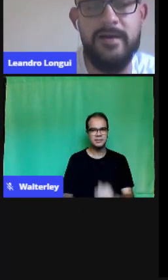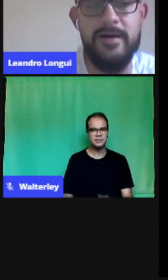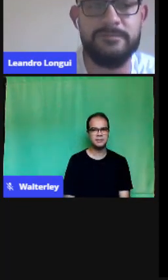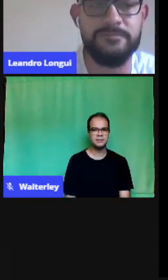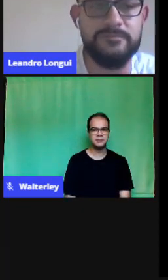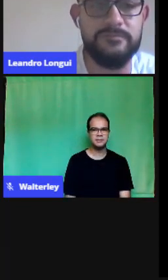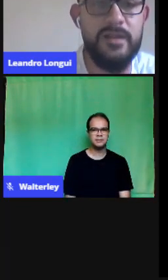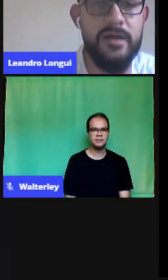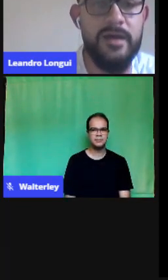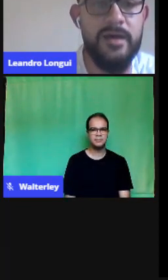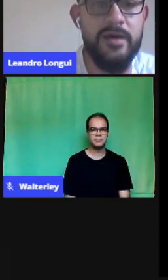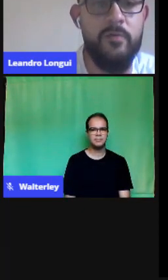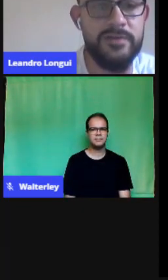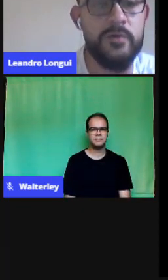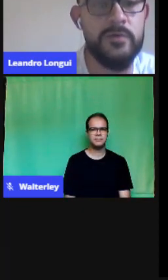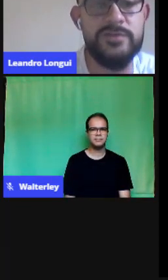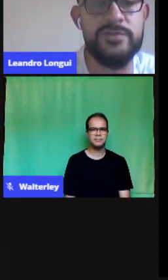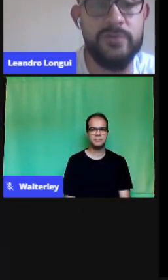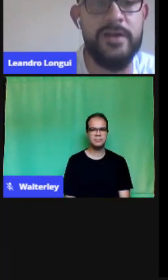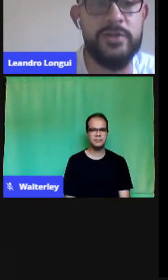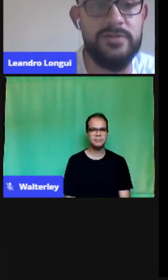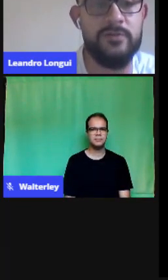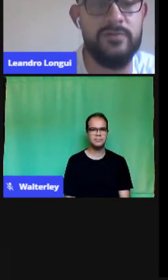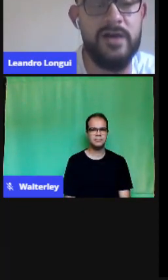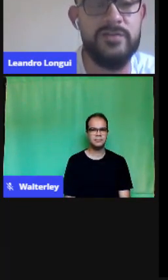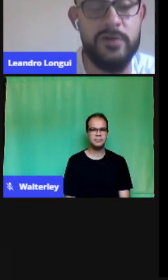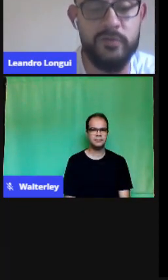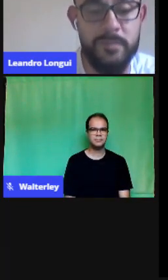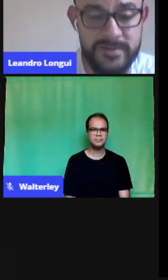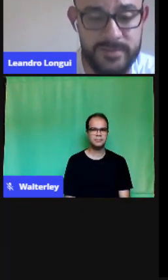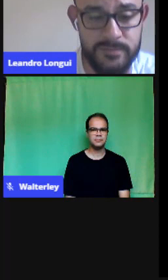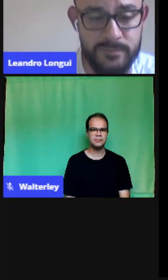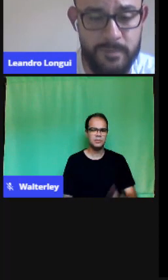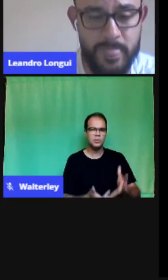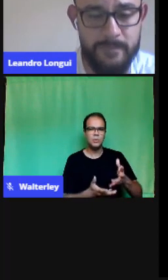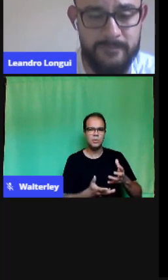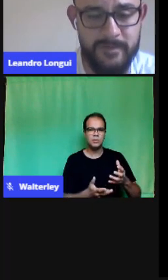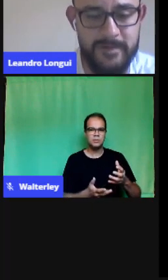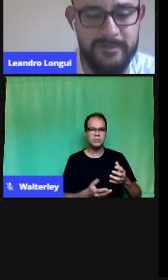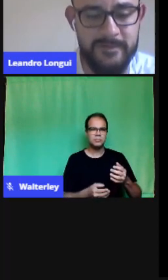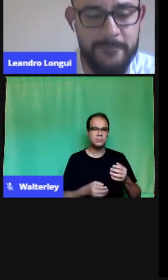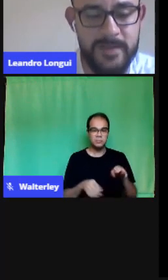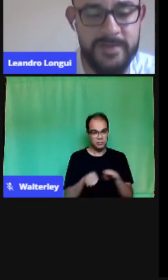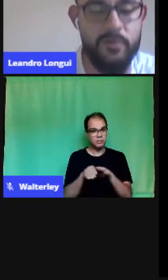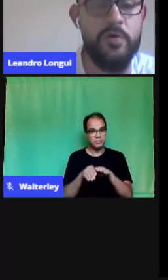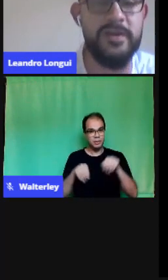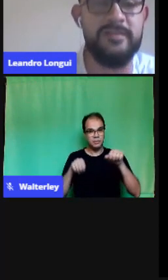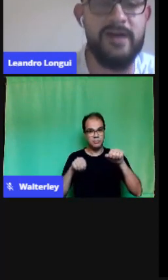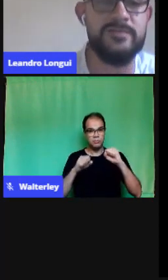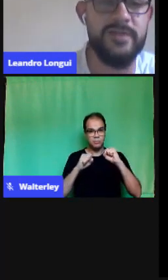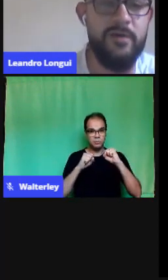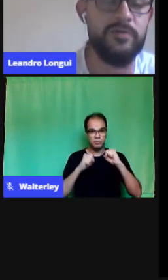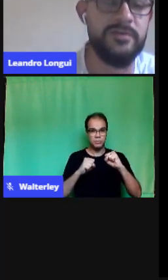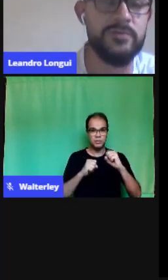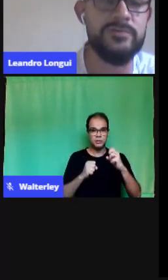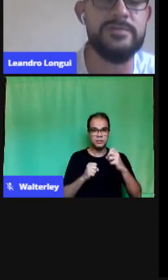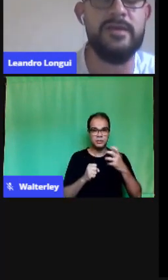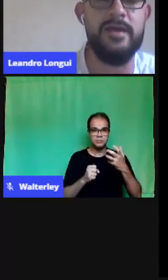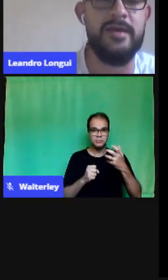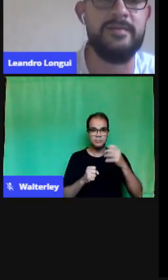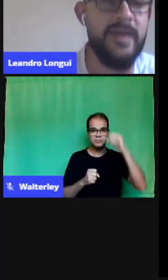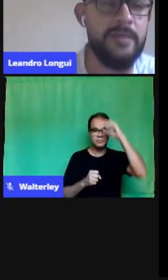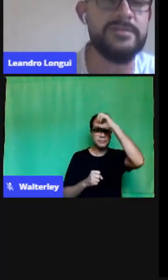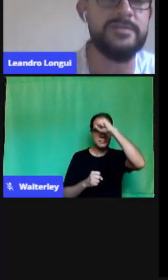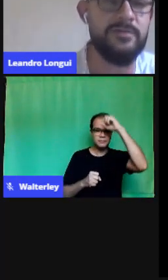possível trabalhar conteúdos de história regional, no caso, história do Brasil. Tá? Então, que estão conectados, né,